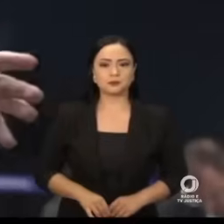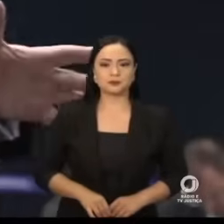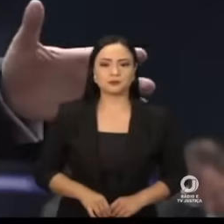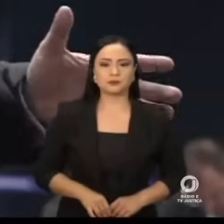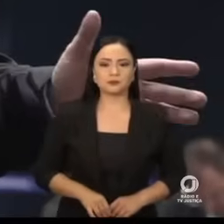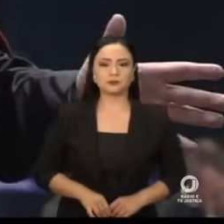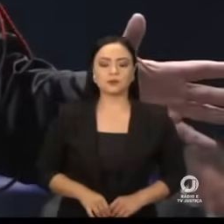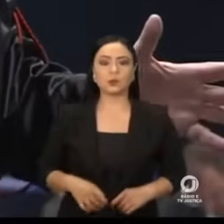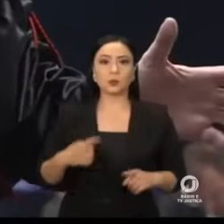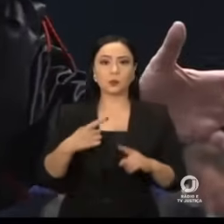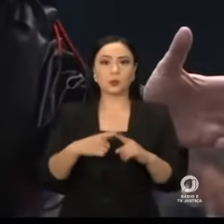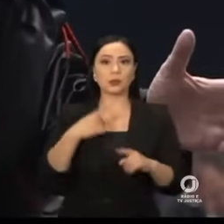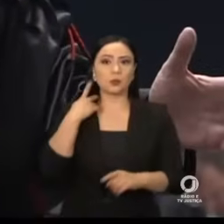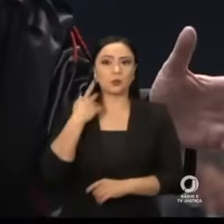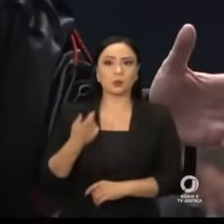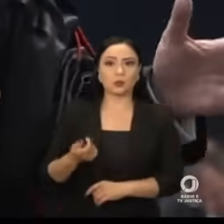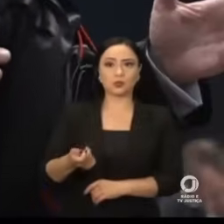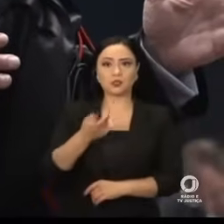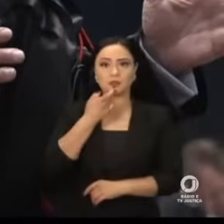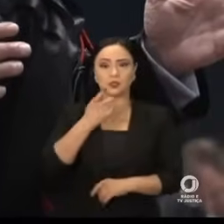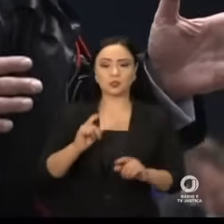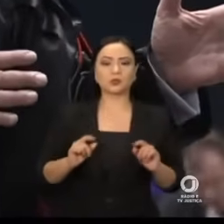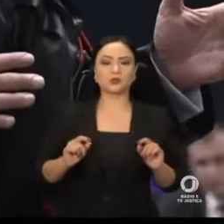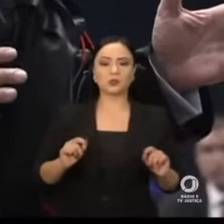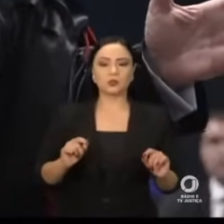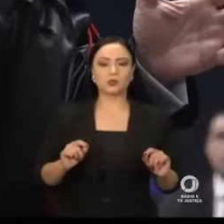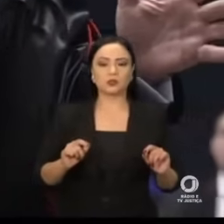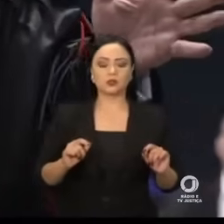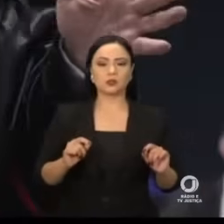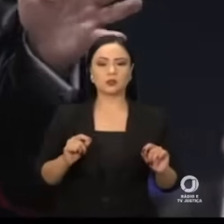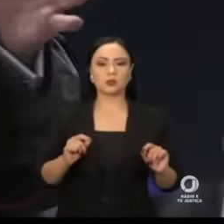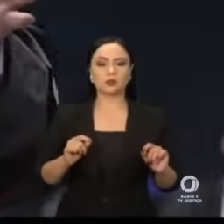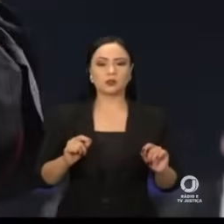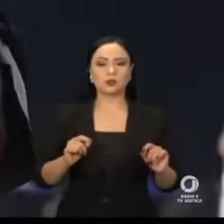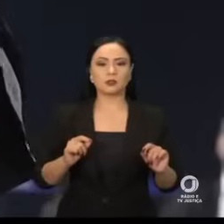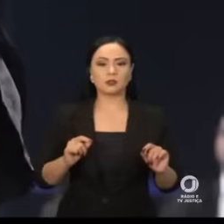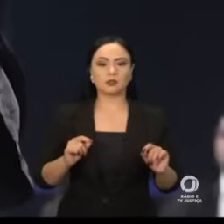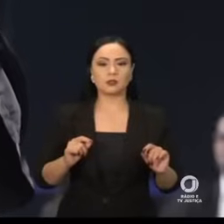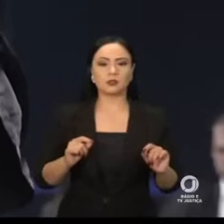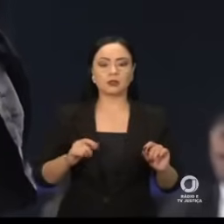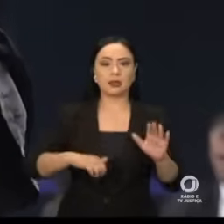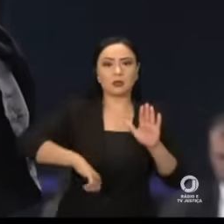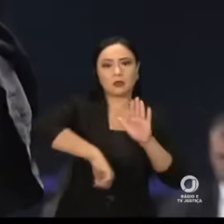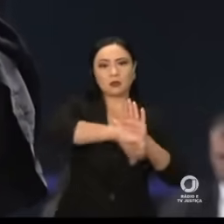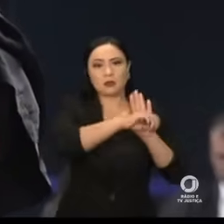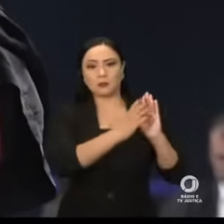Porque aqui o procurador está falando de um iter criminis distendido.